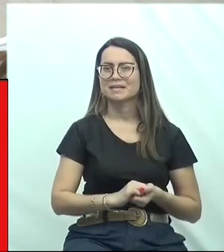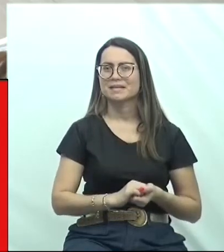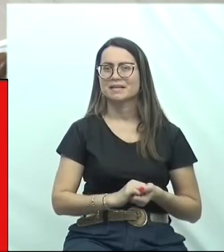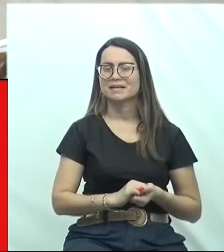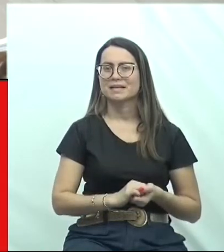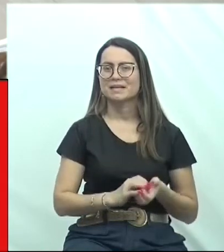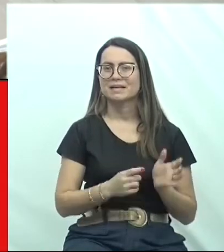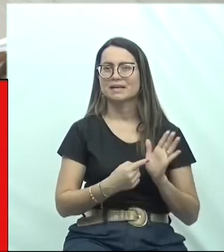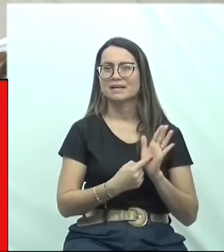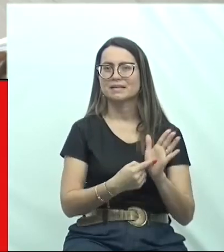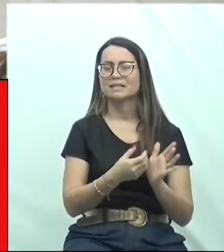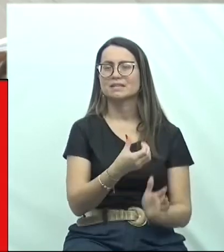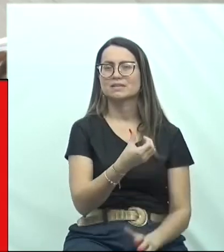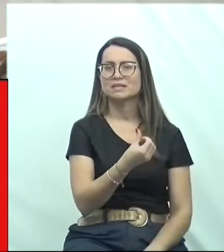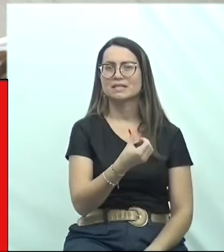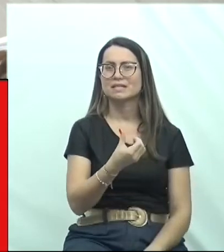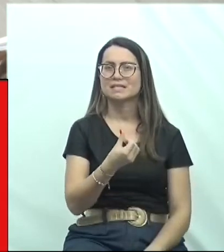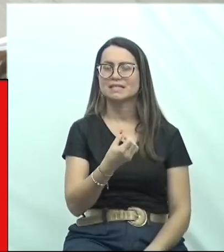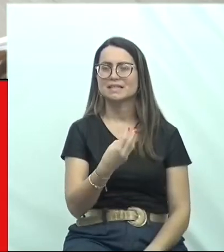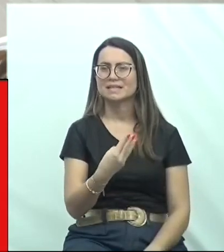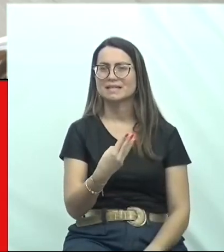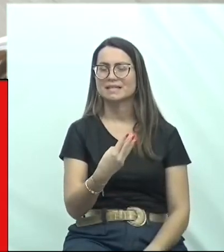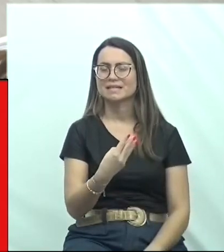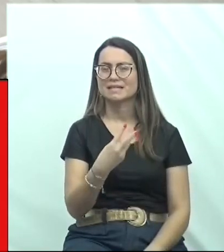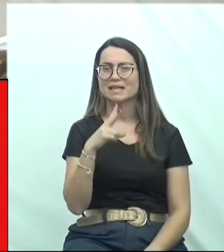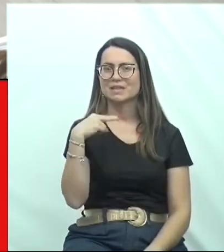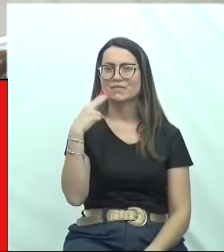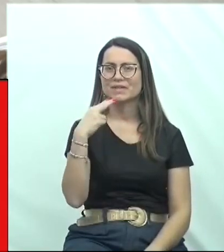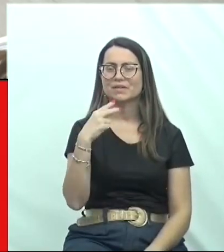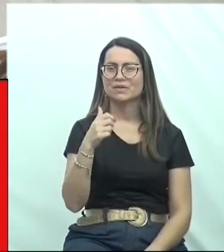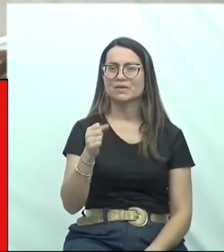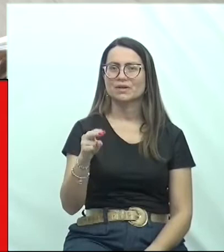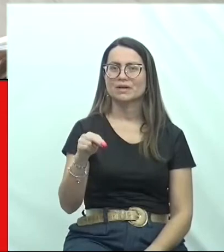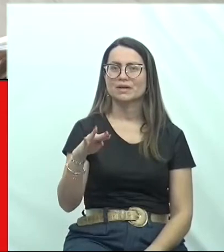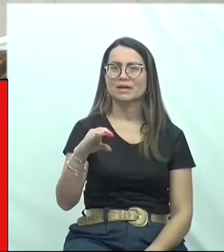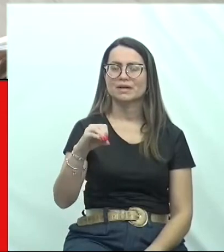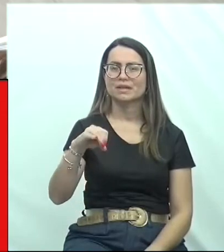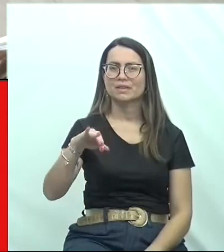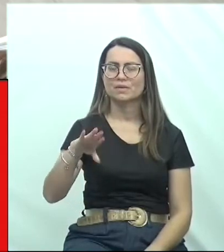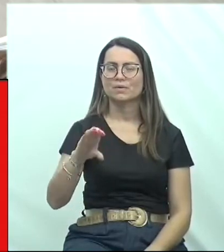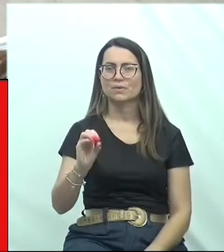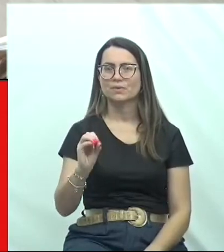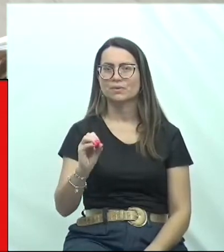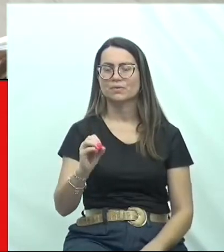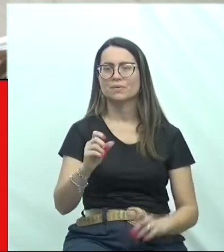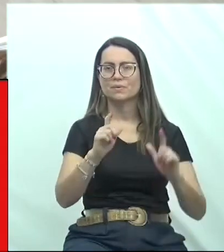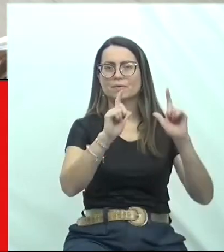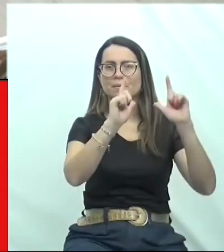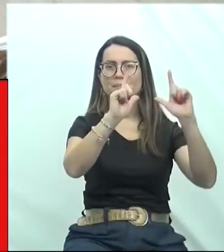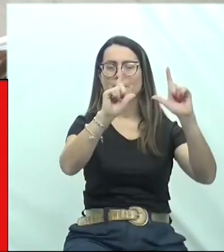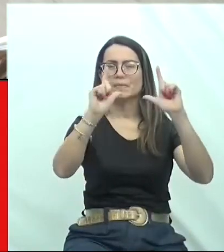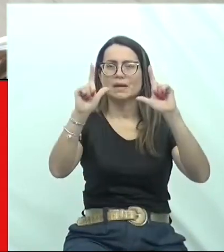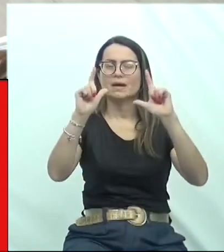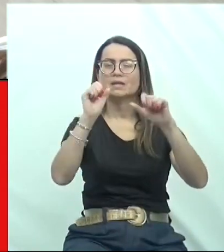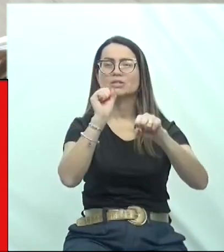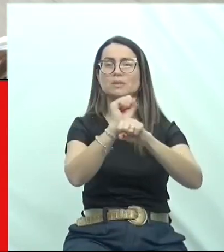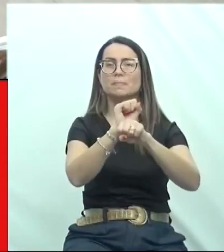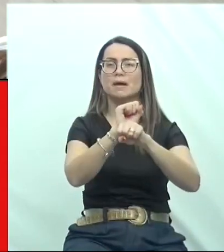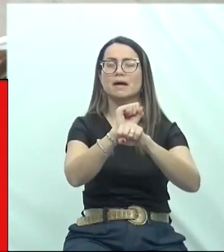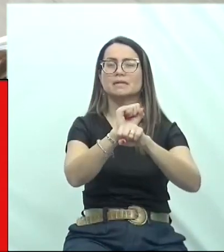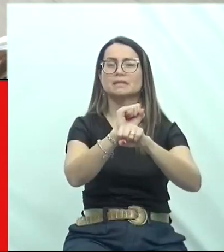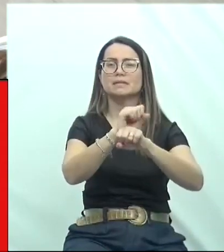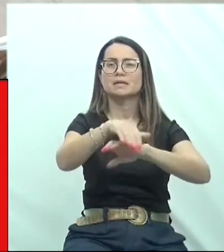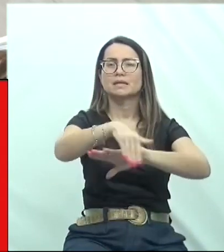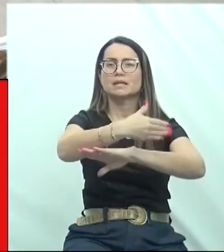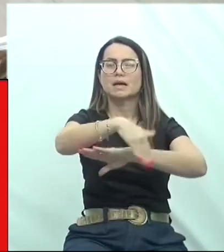Indicação 673-22, de autoria do vereador Antônio Córdoba de Oliveira, instalação de placas indicativas de pare na rua